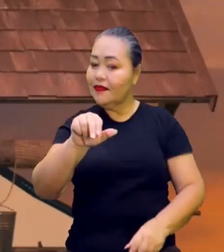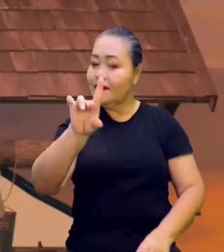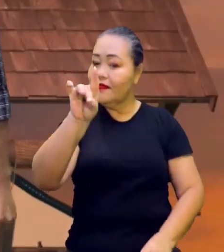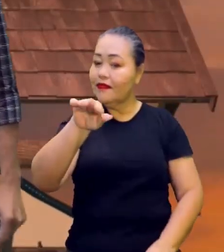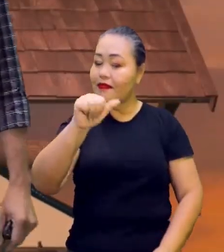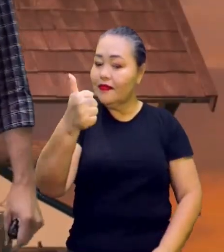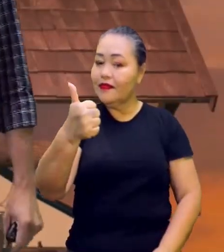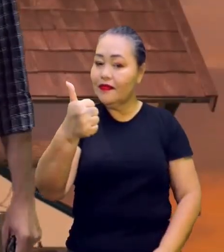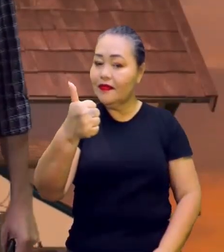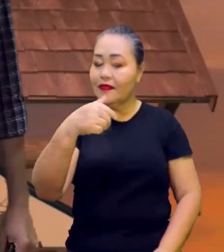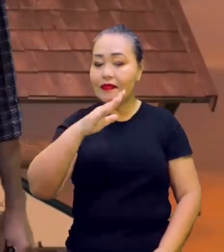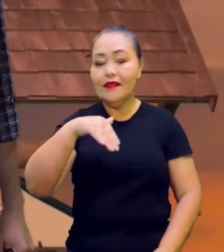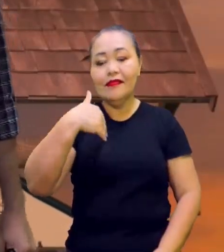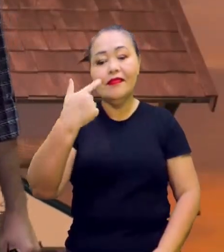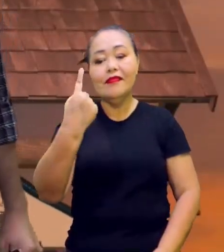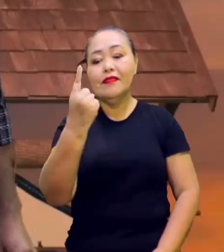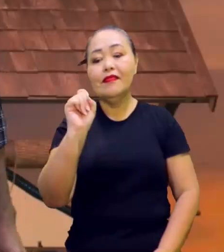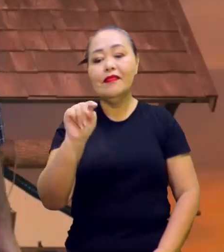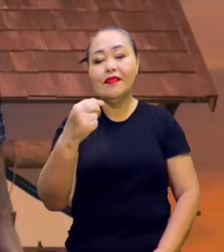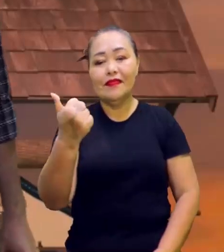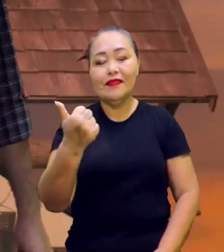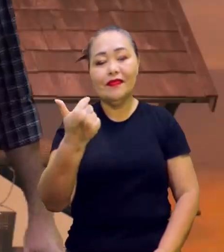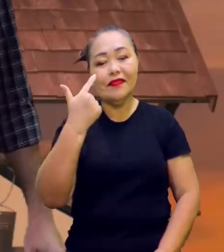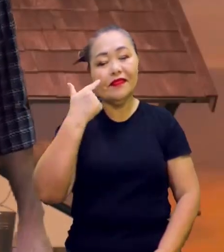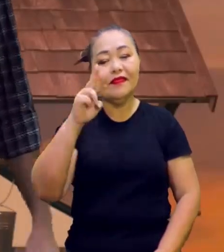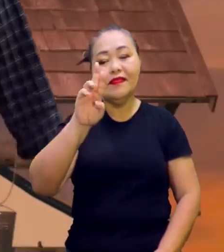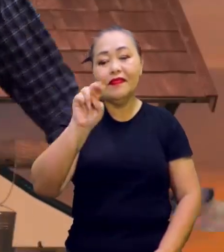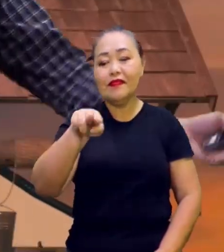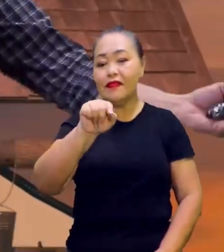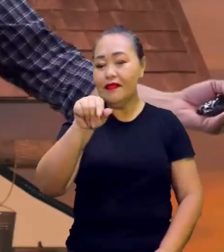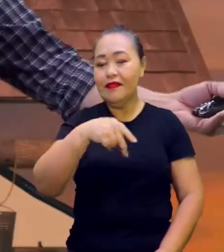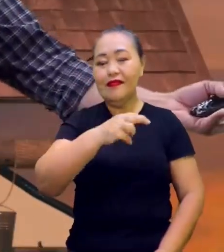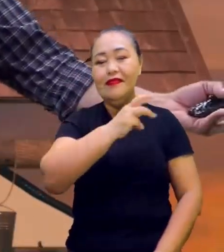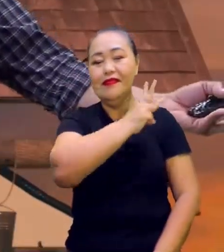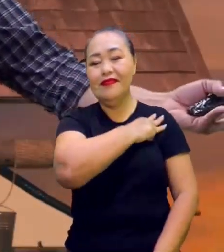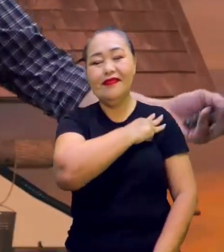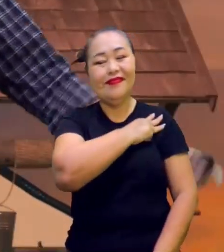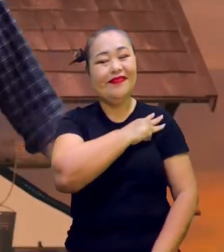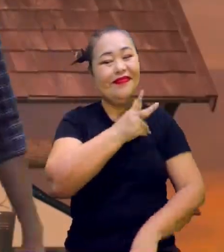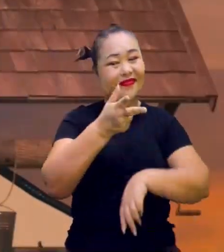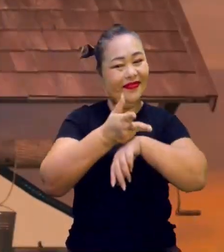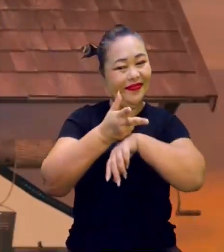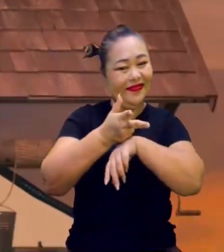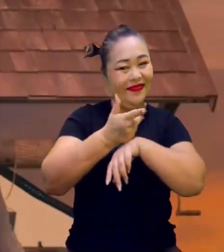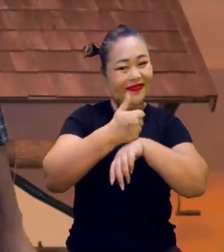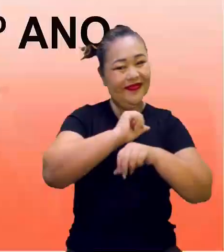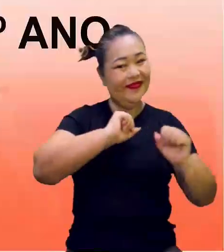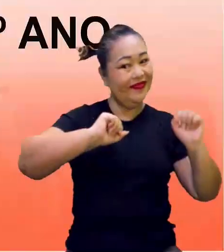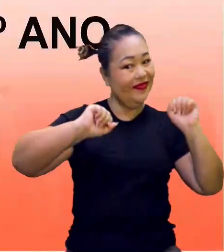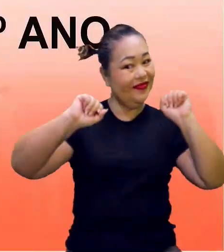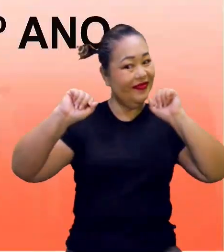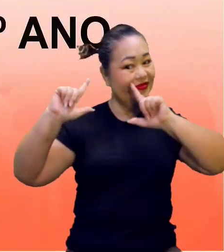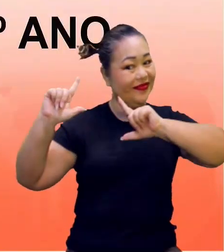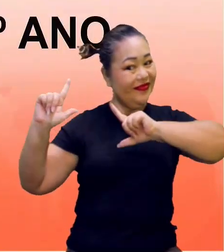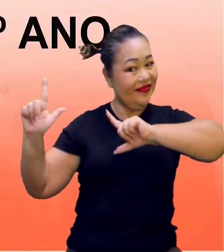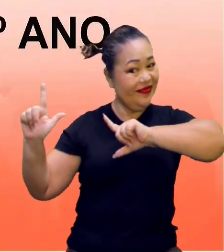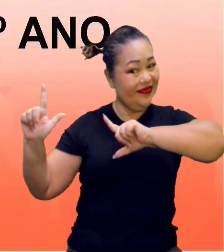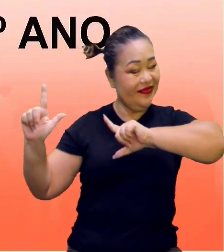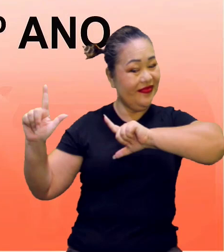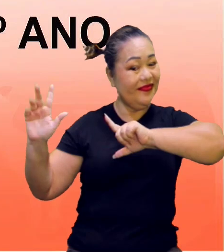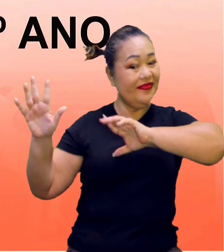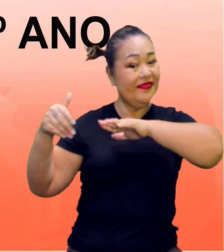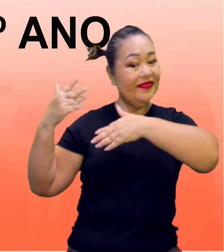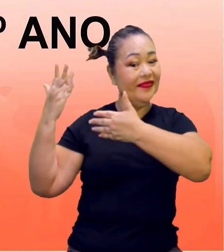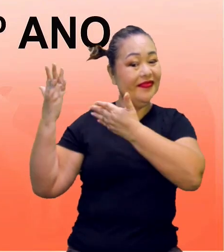1, aula 1.1 da NBAZ do terceiro ano. Meu diretor, bota na tela aí. Olha